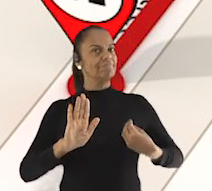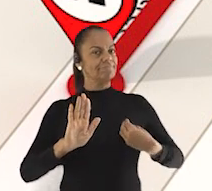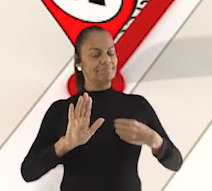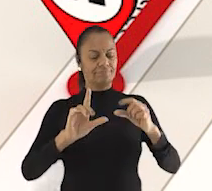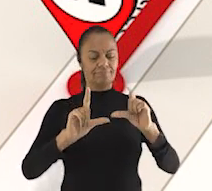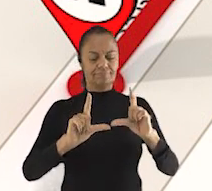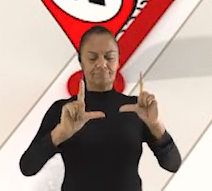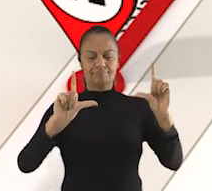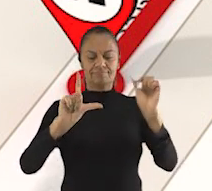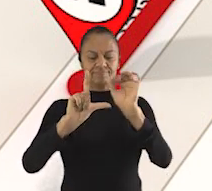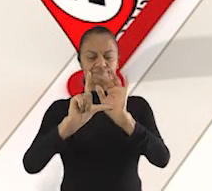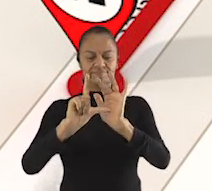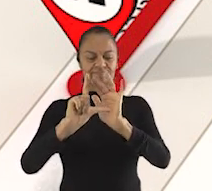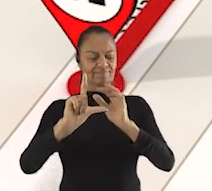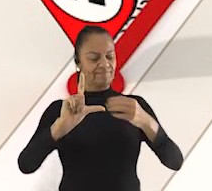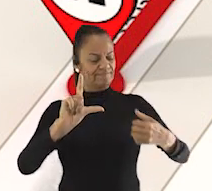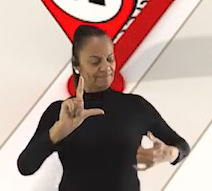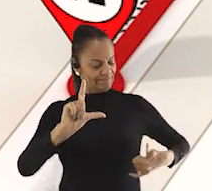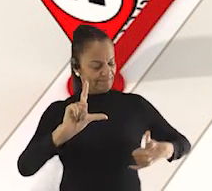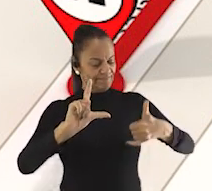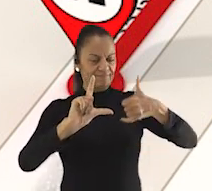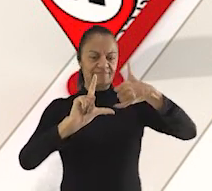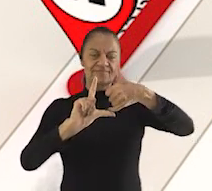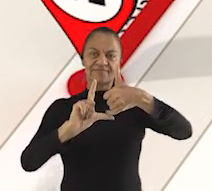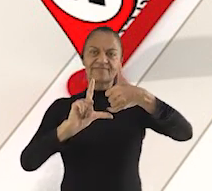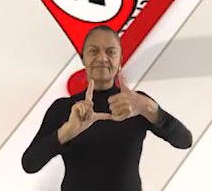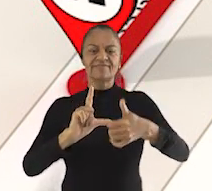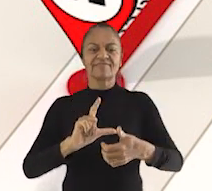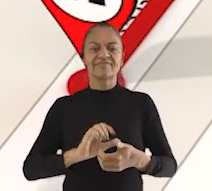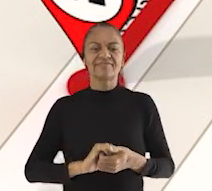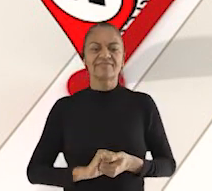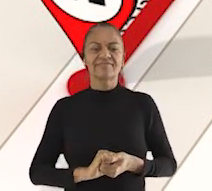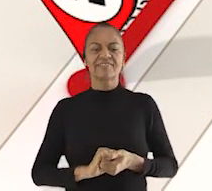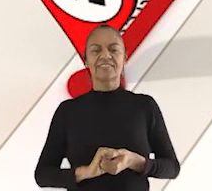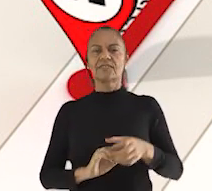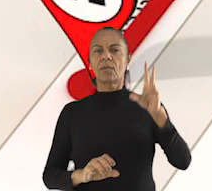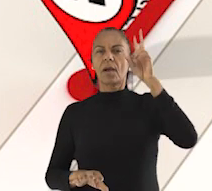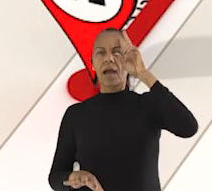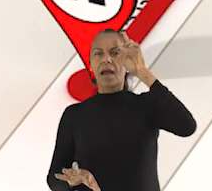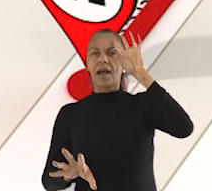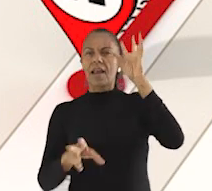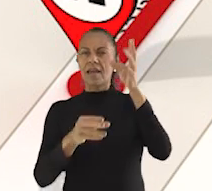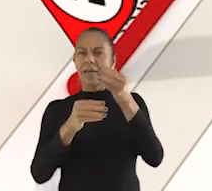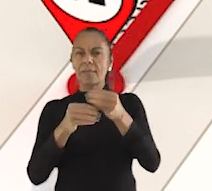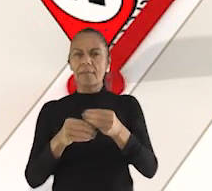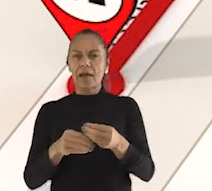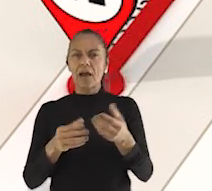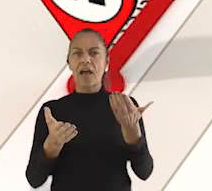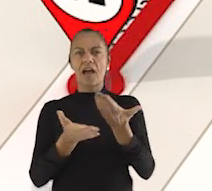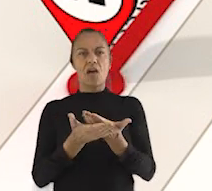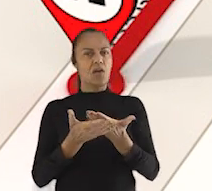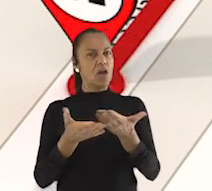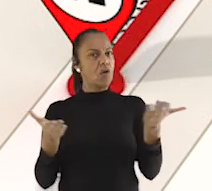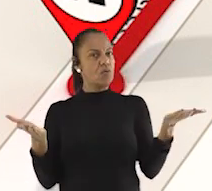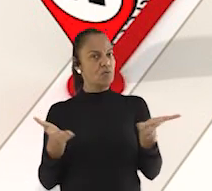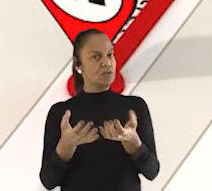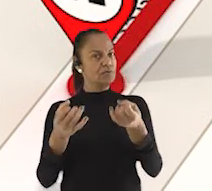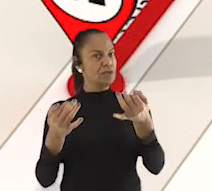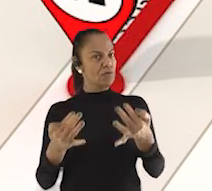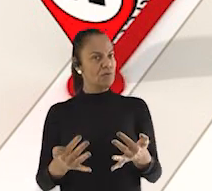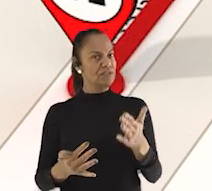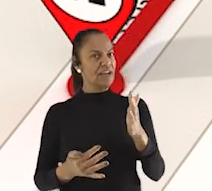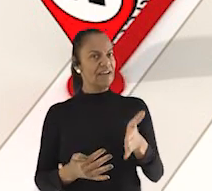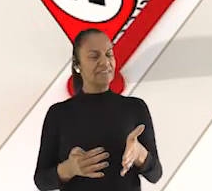só apontar a câmera do seu celular para o QR Code que está aparecendo no canto da tela. Vamos relembrar sobre o que falamos na aula de